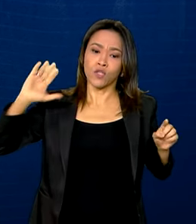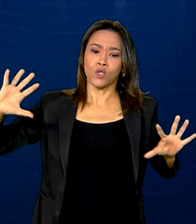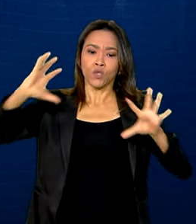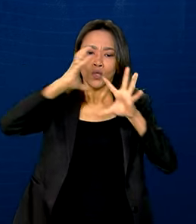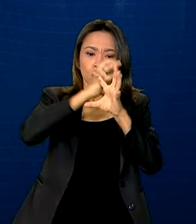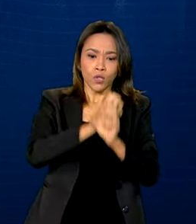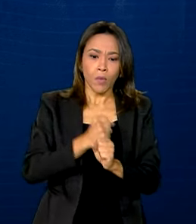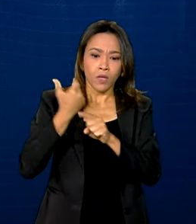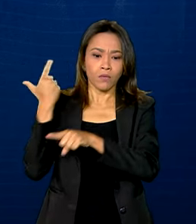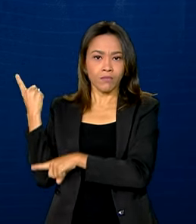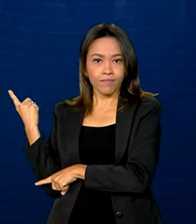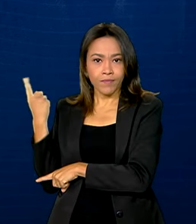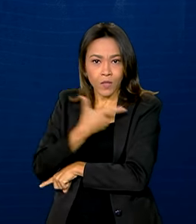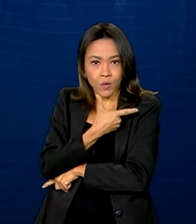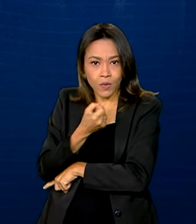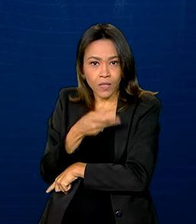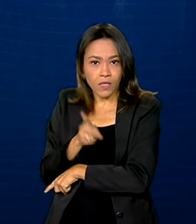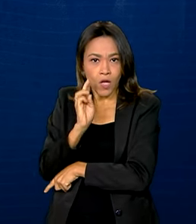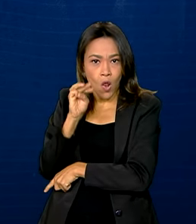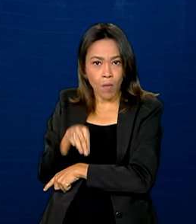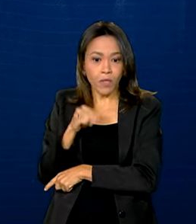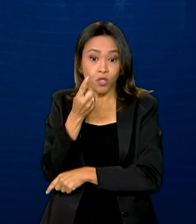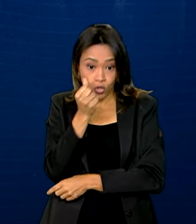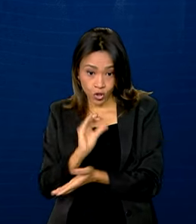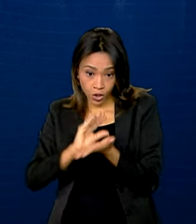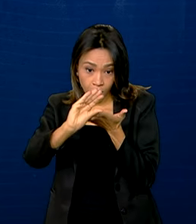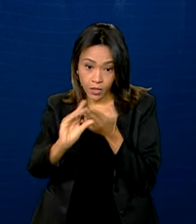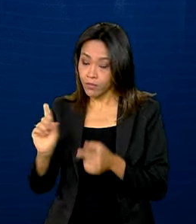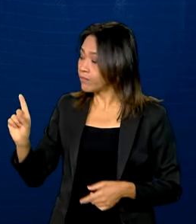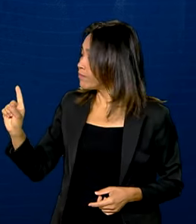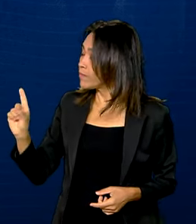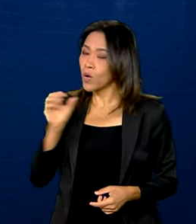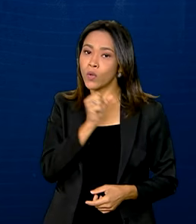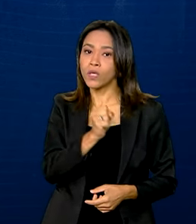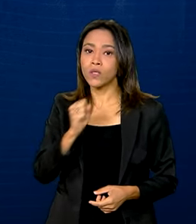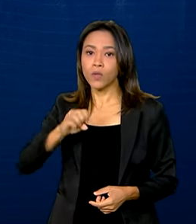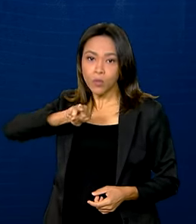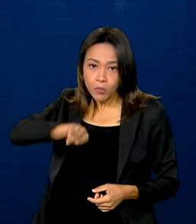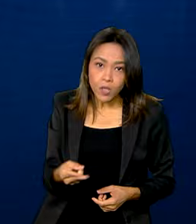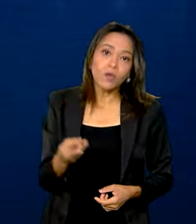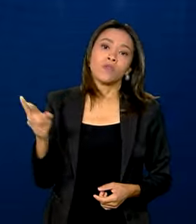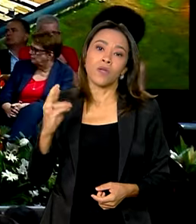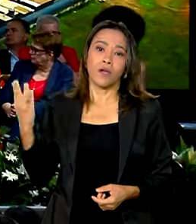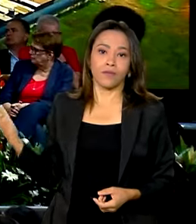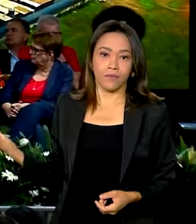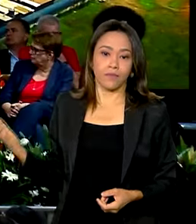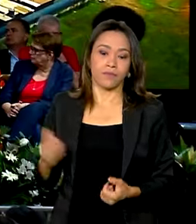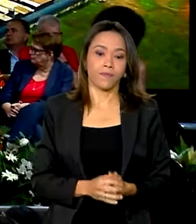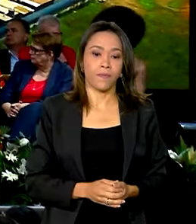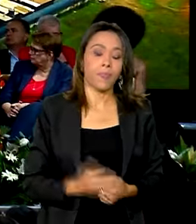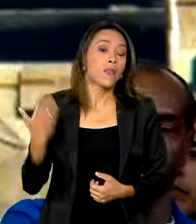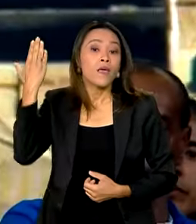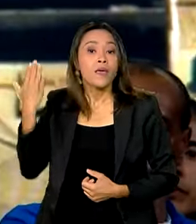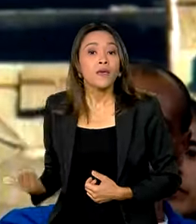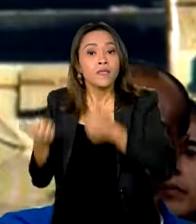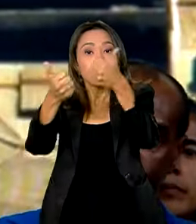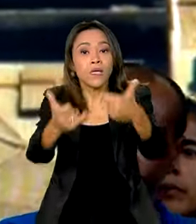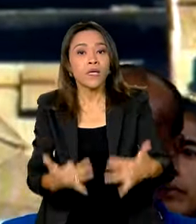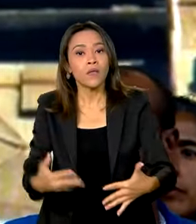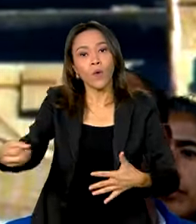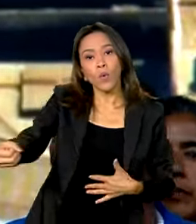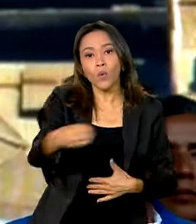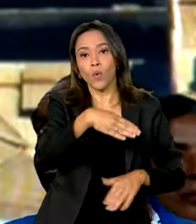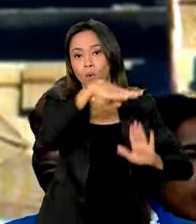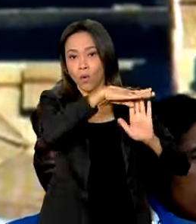200 quilômetros reformados e um investimento de 88 milhões de reais. Com o novo PAC, nós